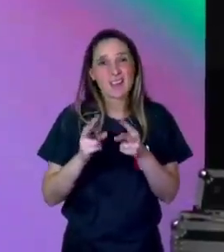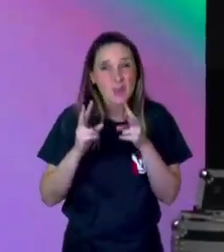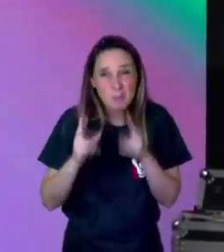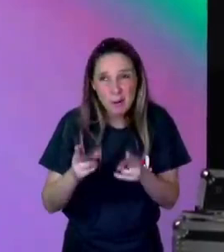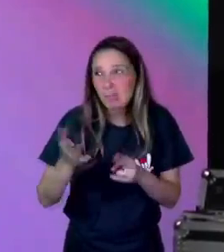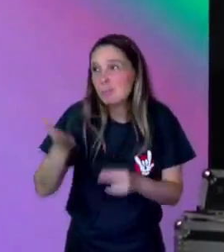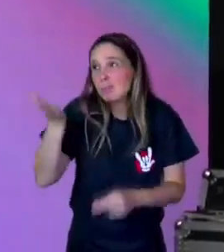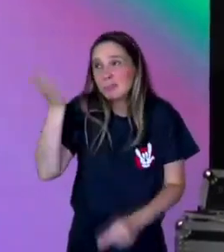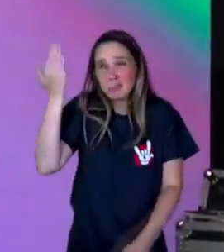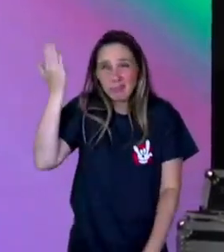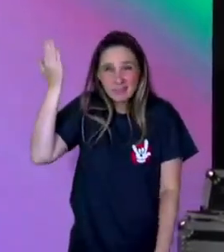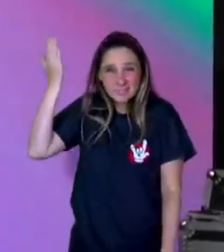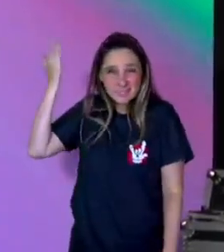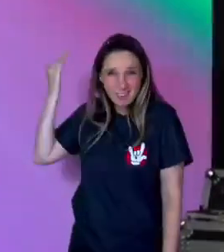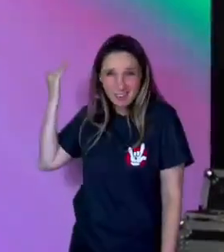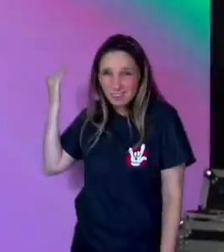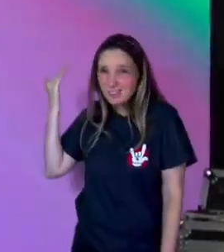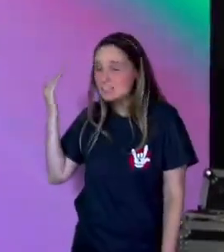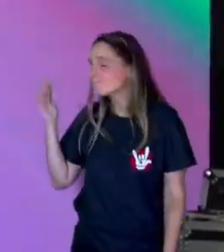em 2018.